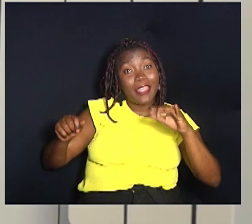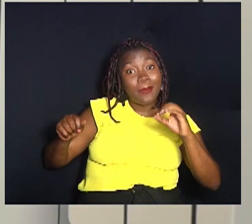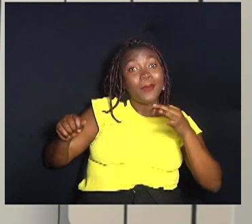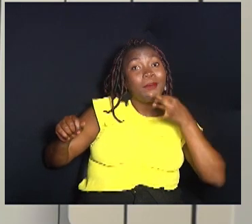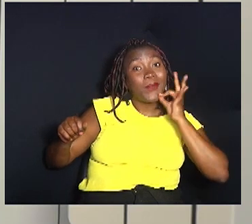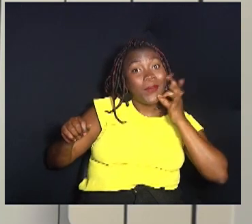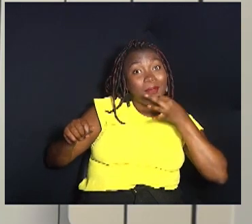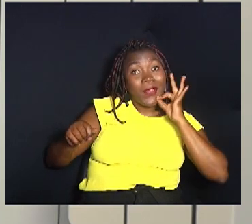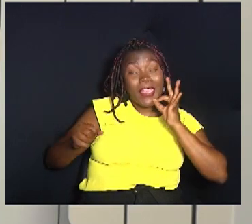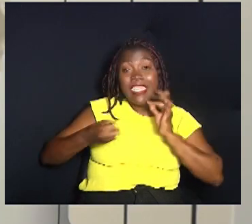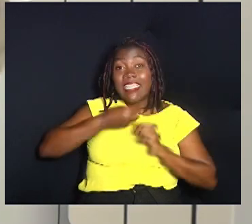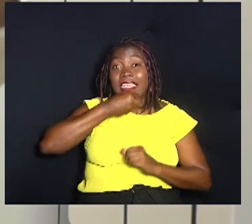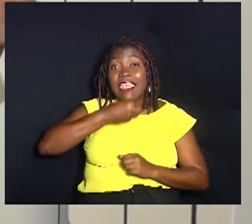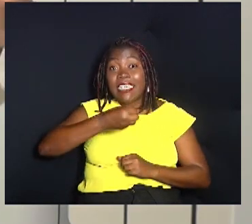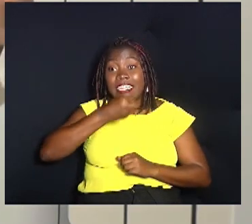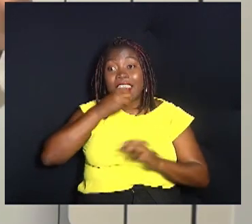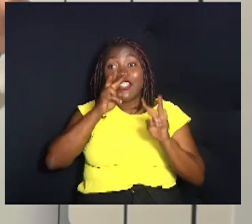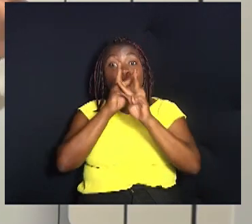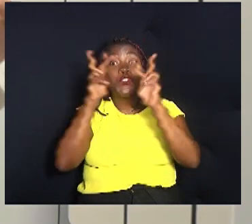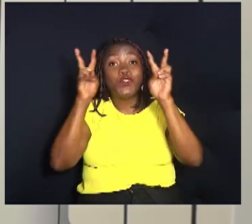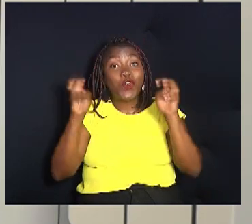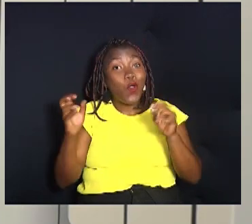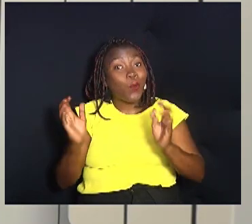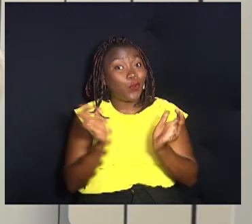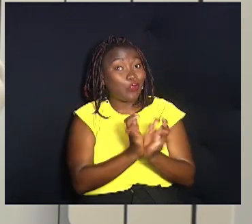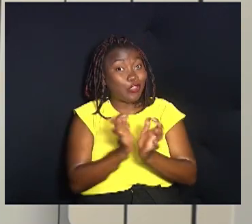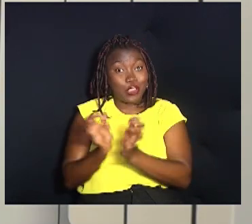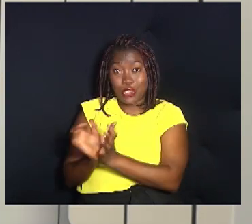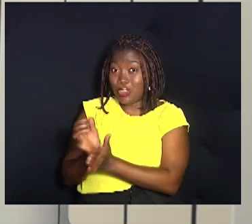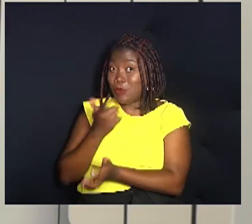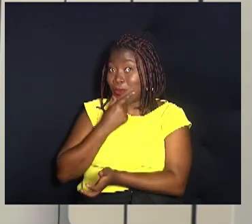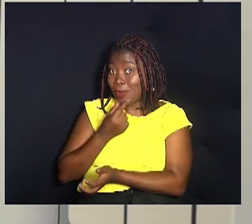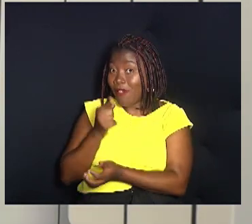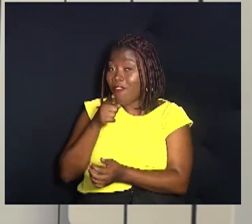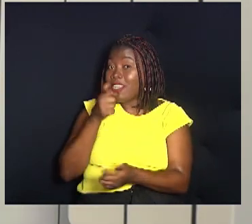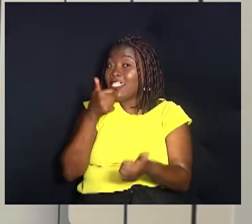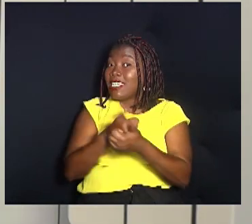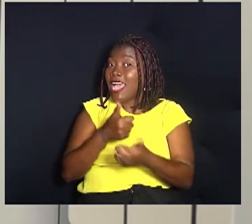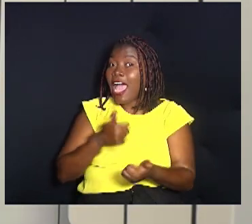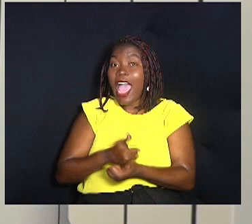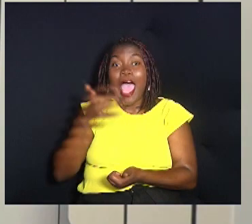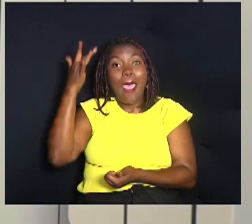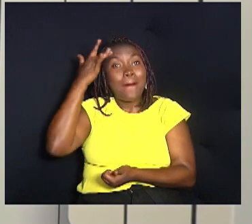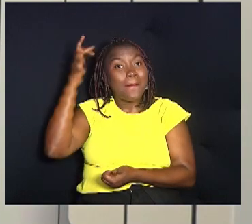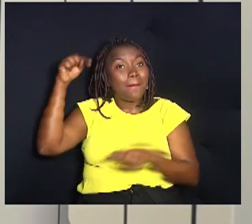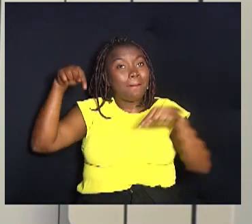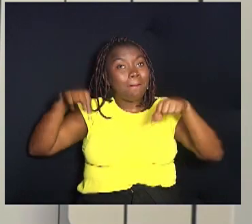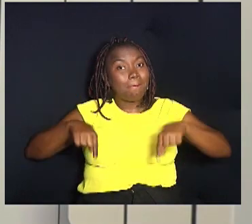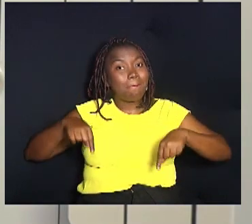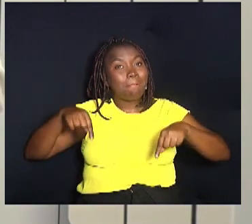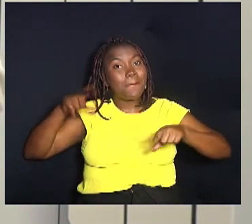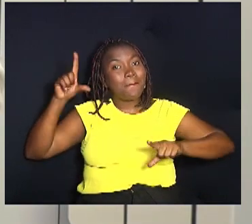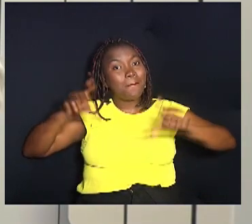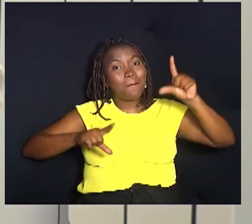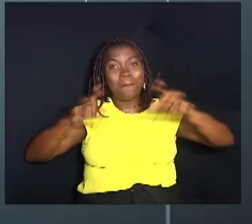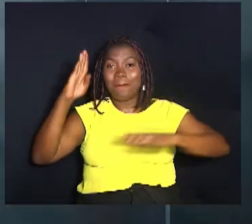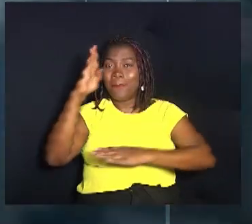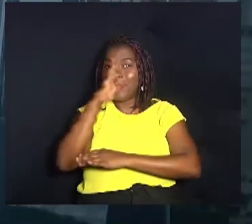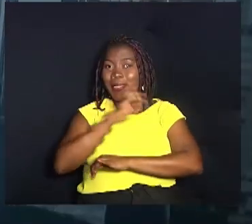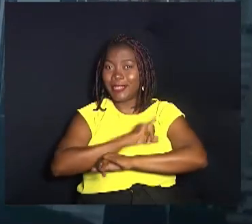as reportagens sobre os times masculinos você acompanha amanhã aqui no Jornal Câmara Notícia.